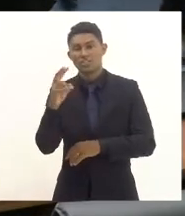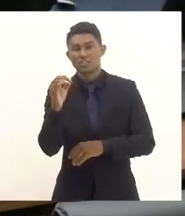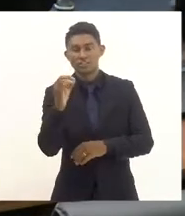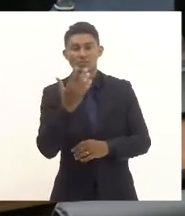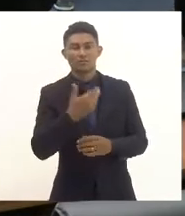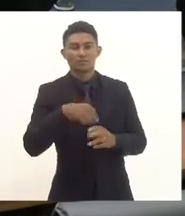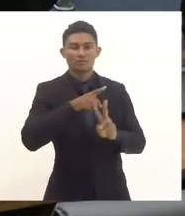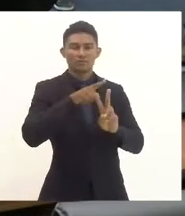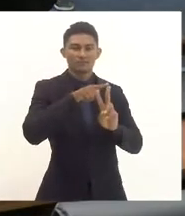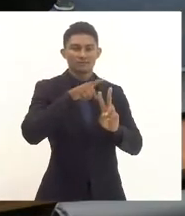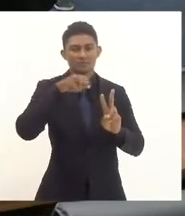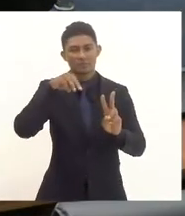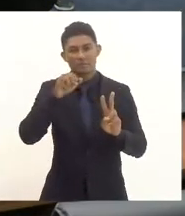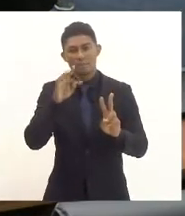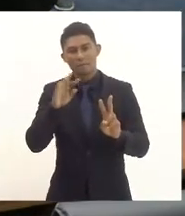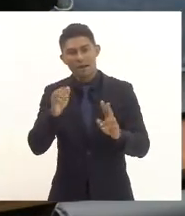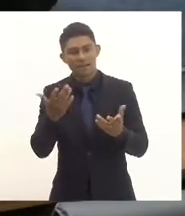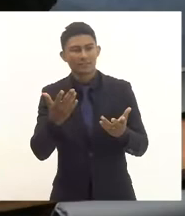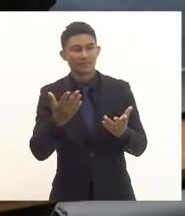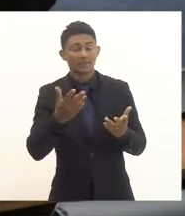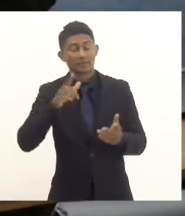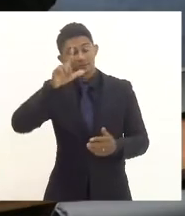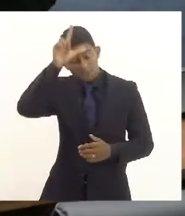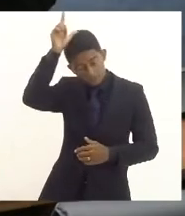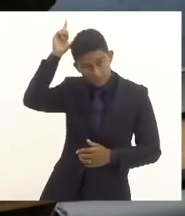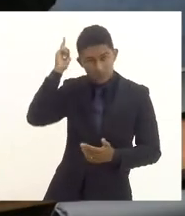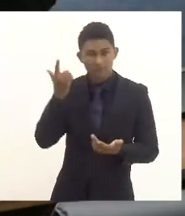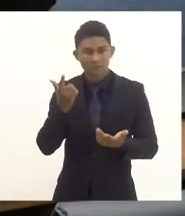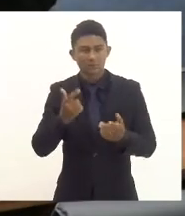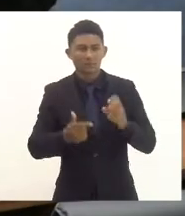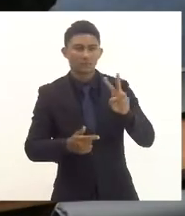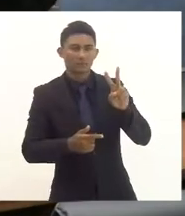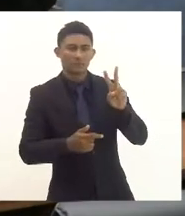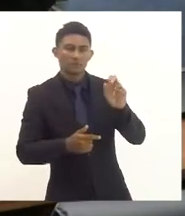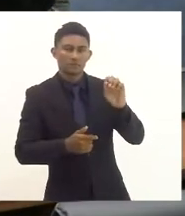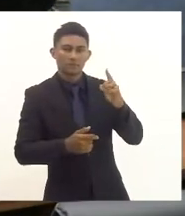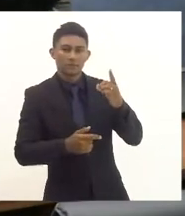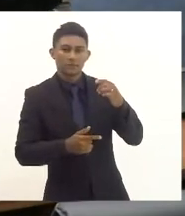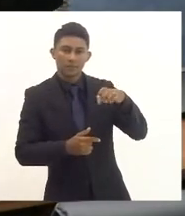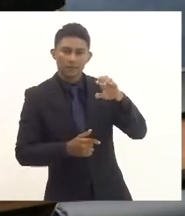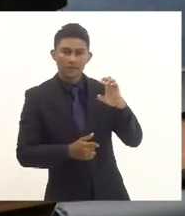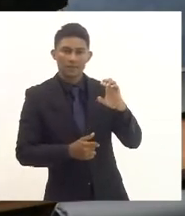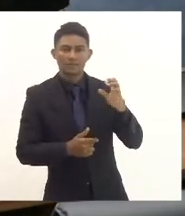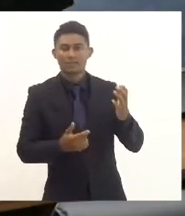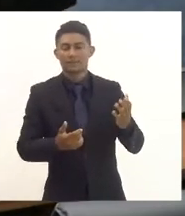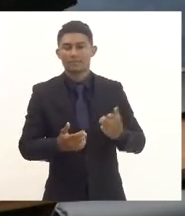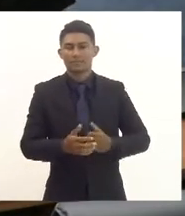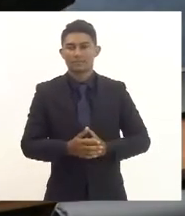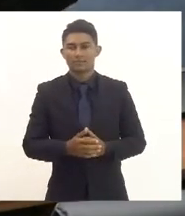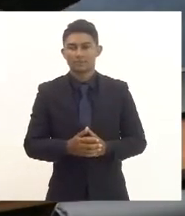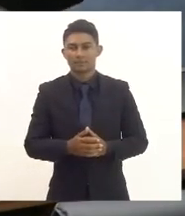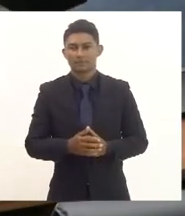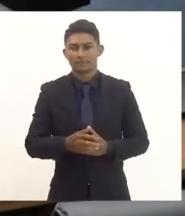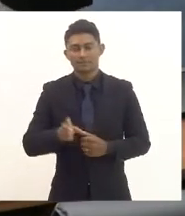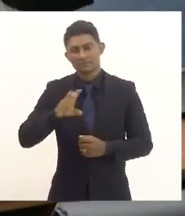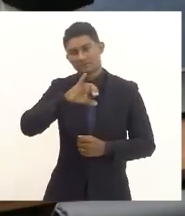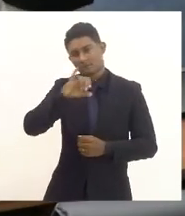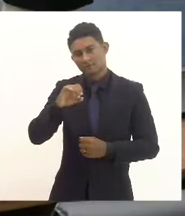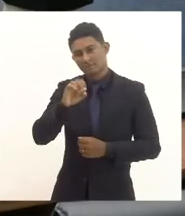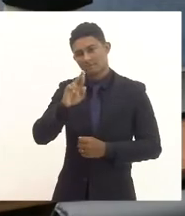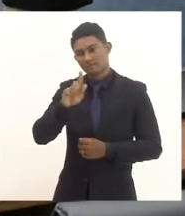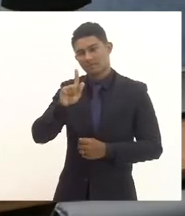deputada Martha Rocha Deputado Luiz Paulo deputado waldeck o Jorge